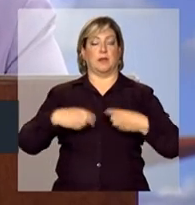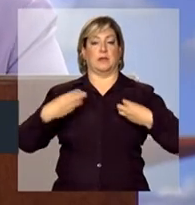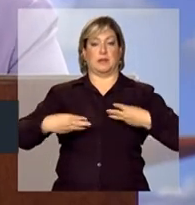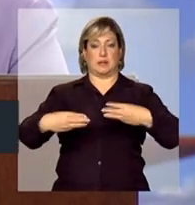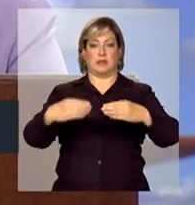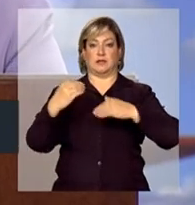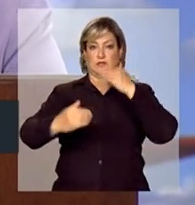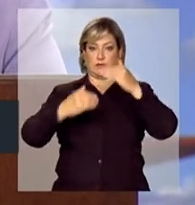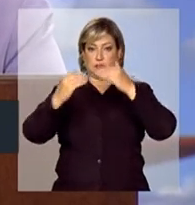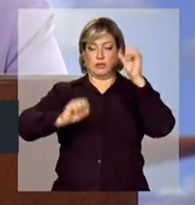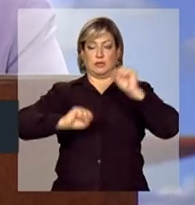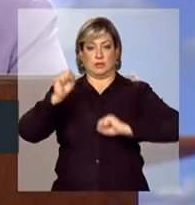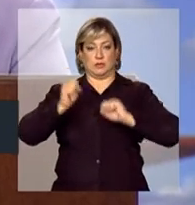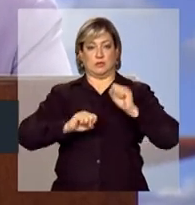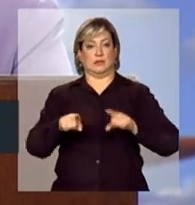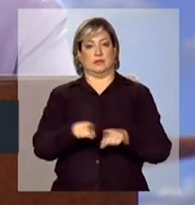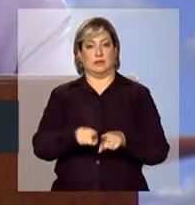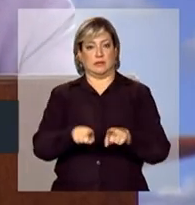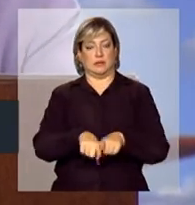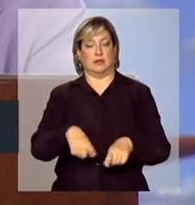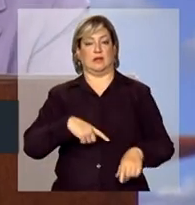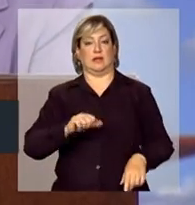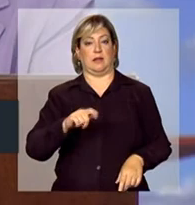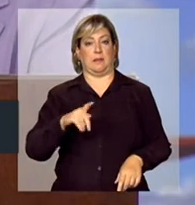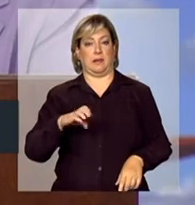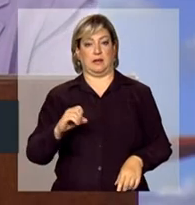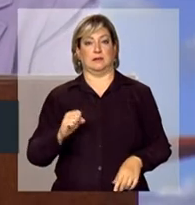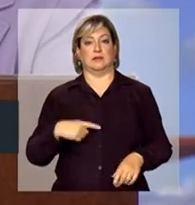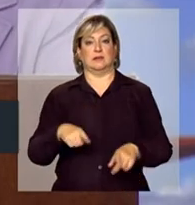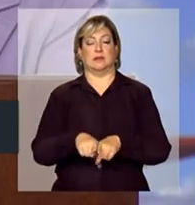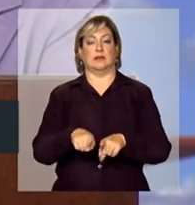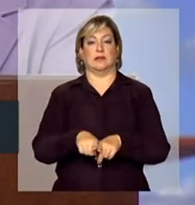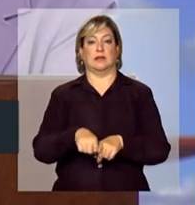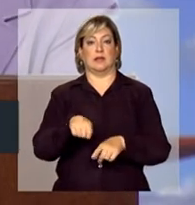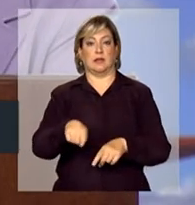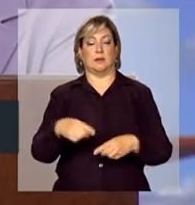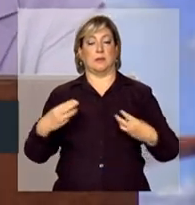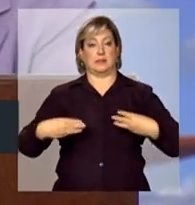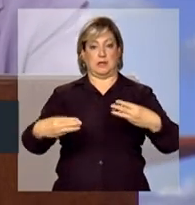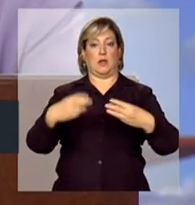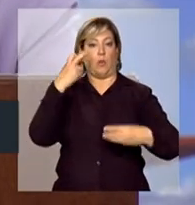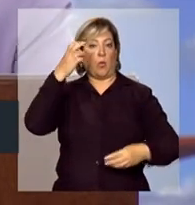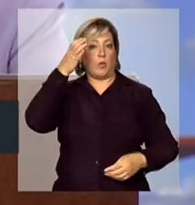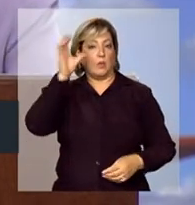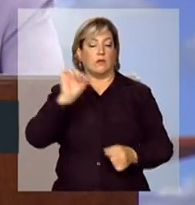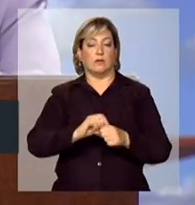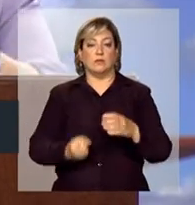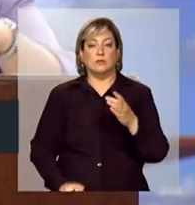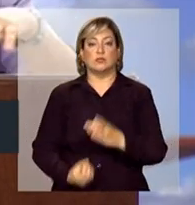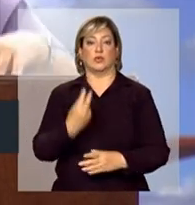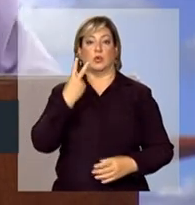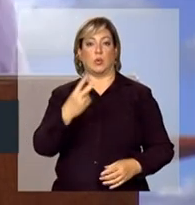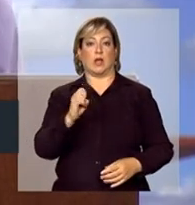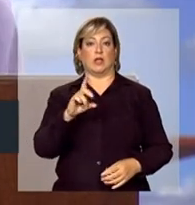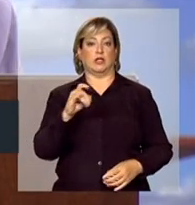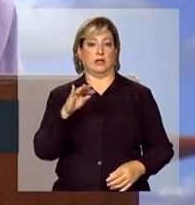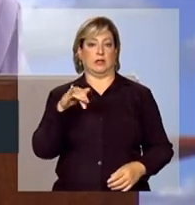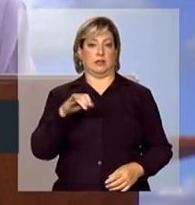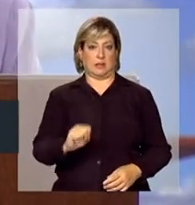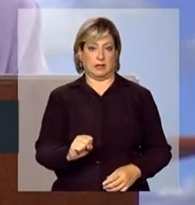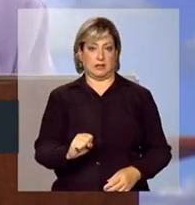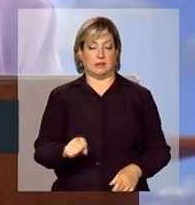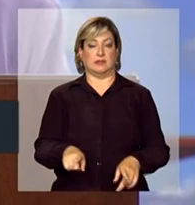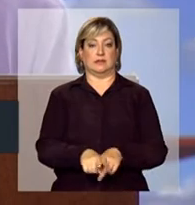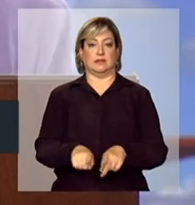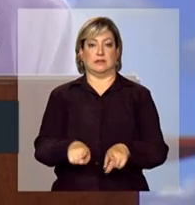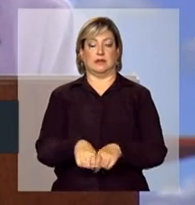exterior e Apex como ministério da cultura lançaremos dois editais Carmen Santos